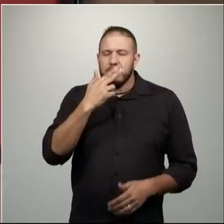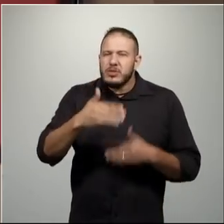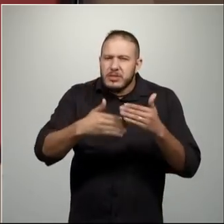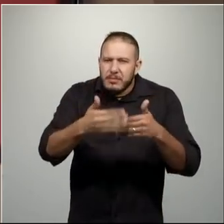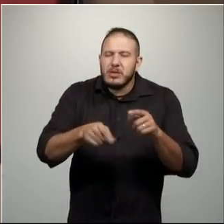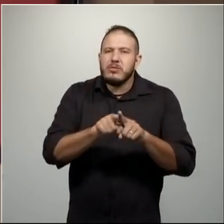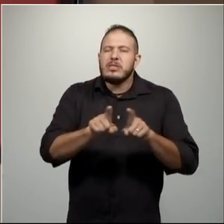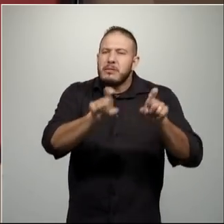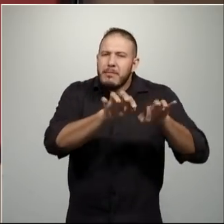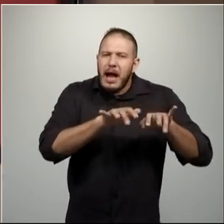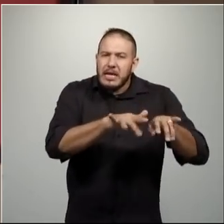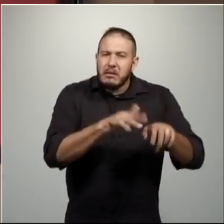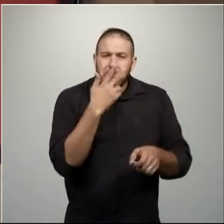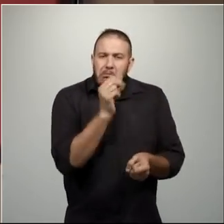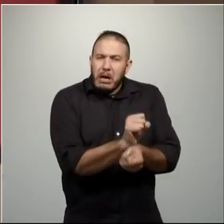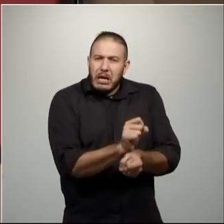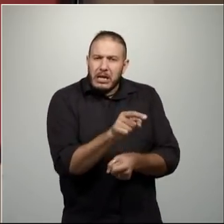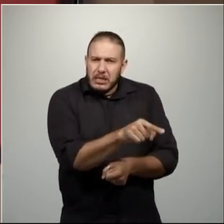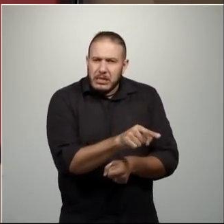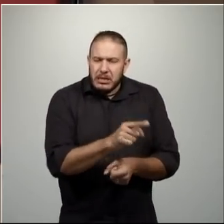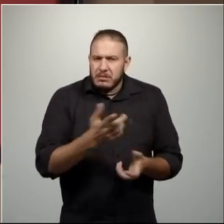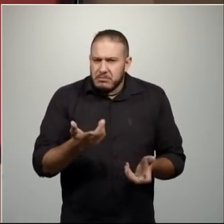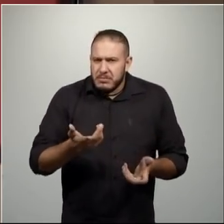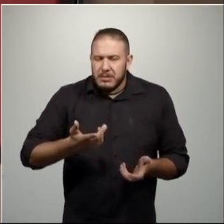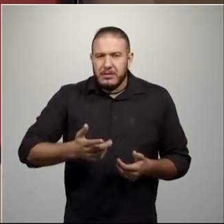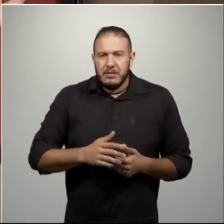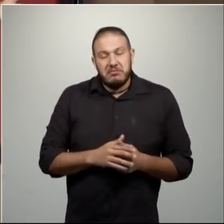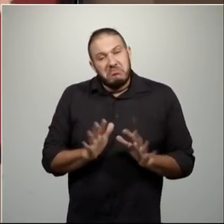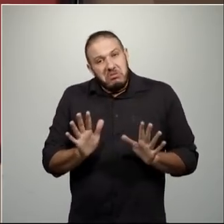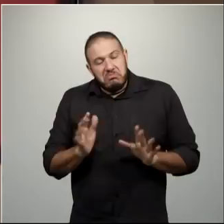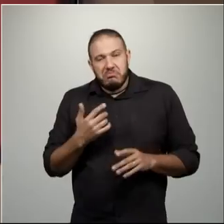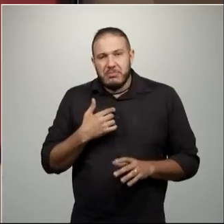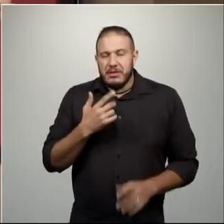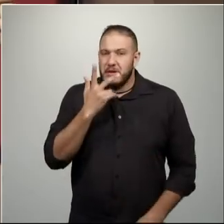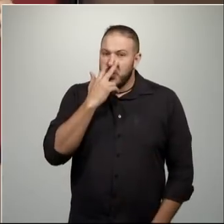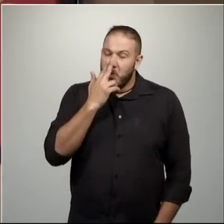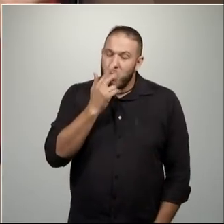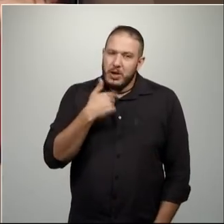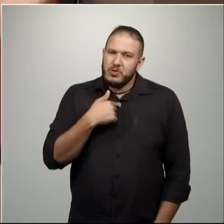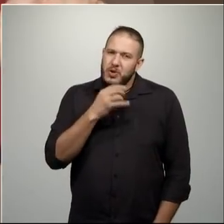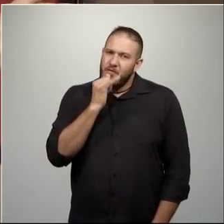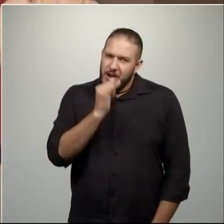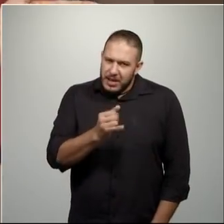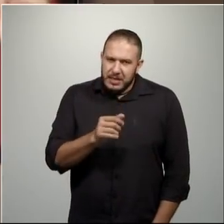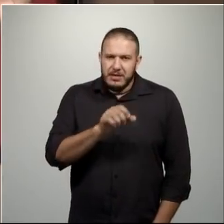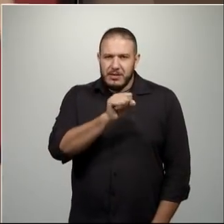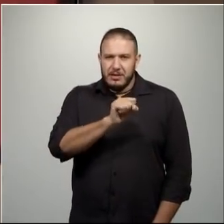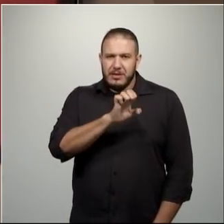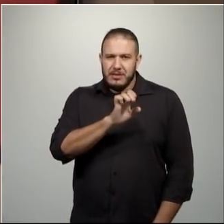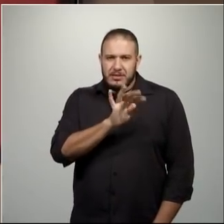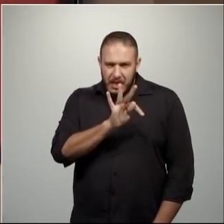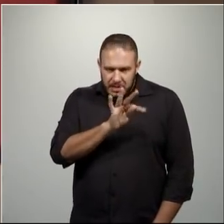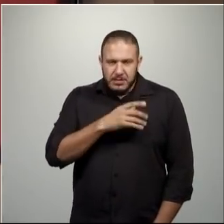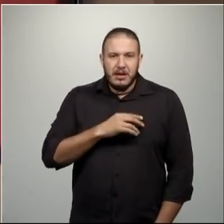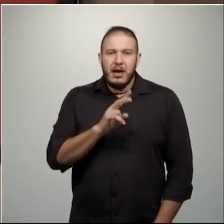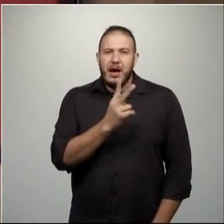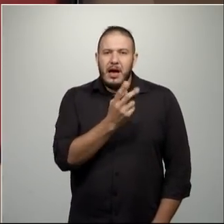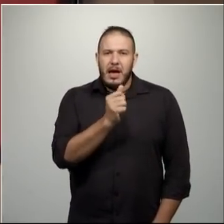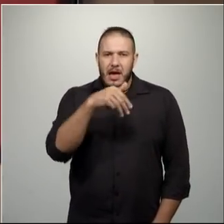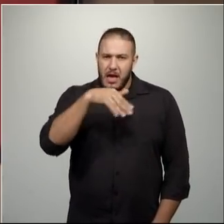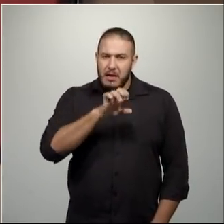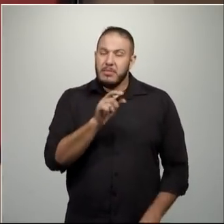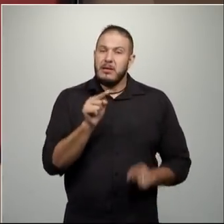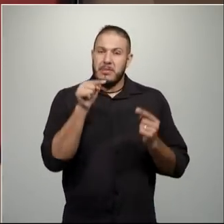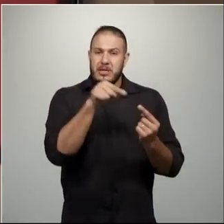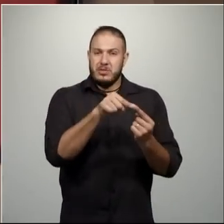ociosas bom é foi basicamente acho o que eu falei o set com funciona exatamente para isso é